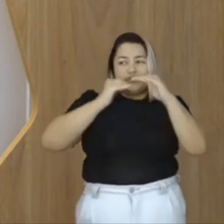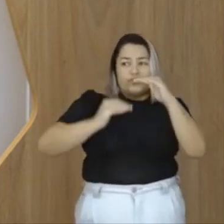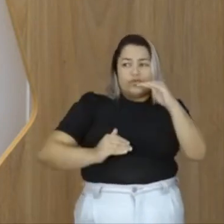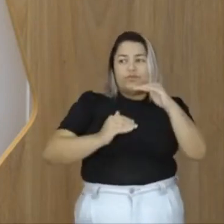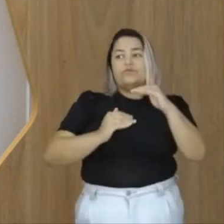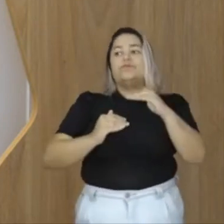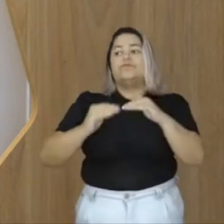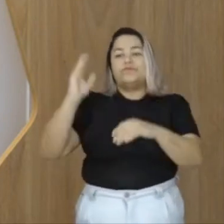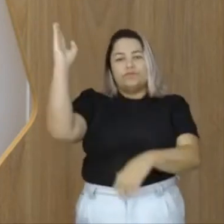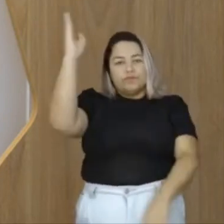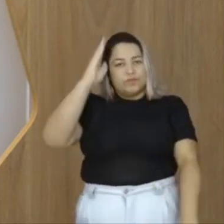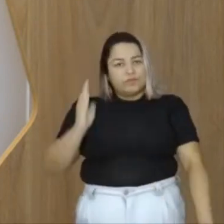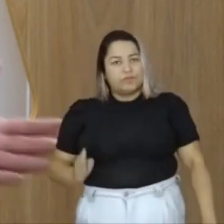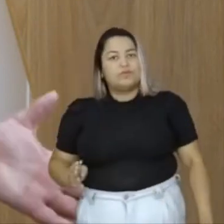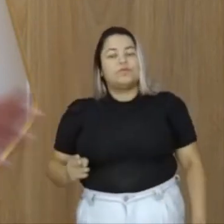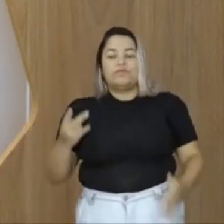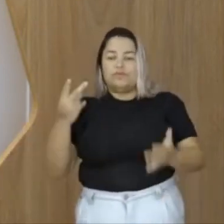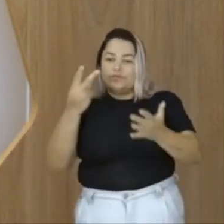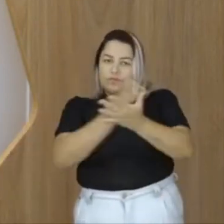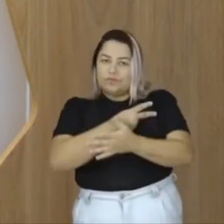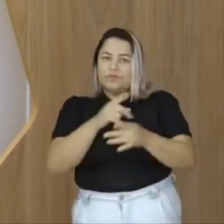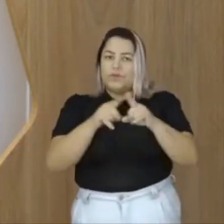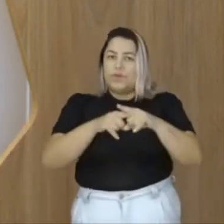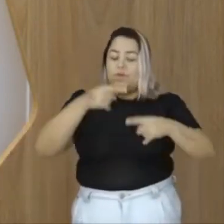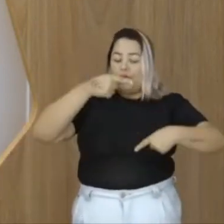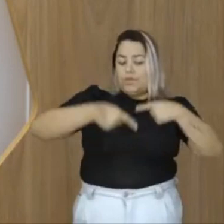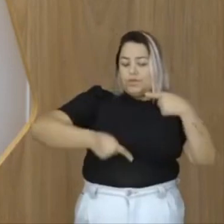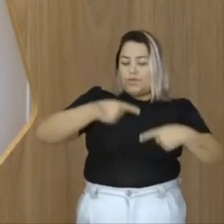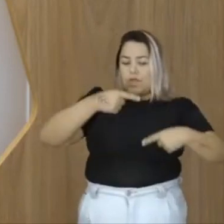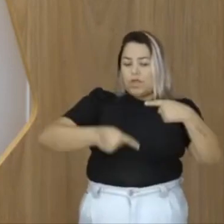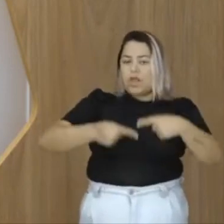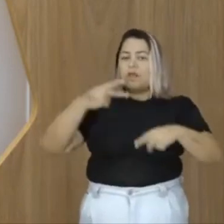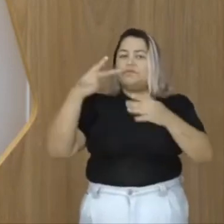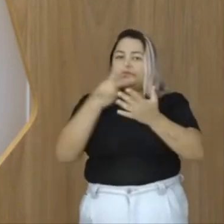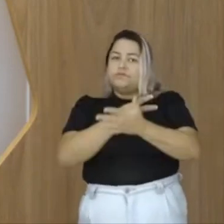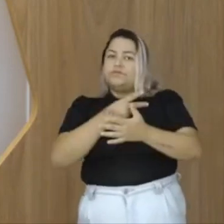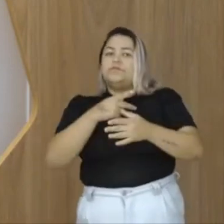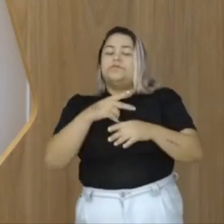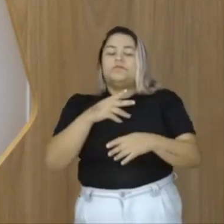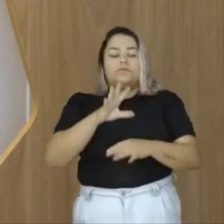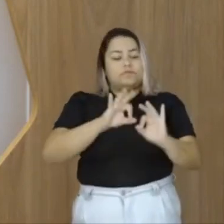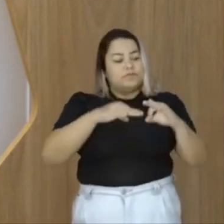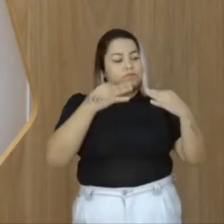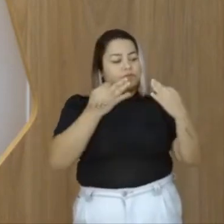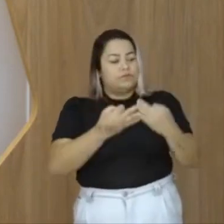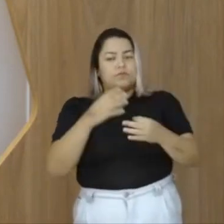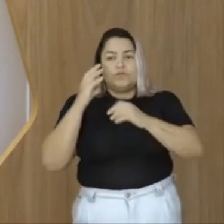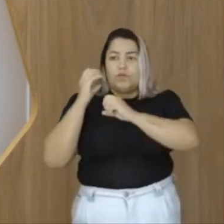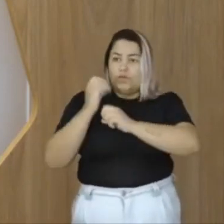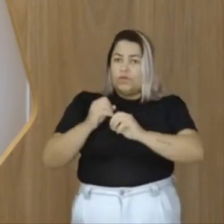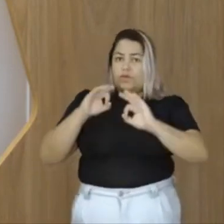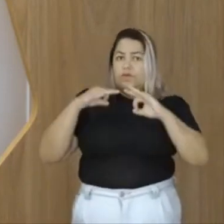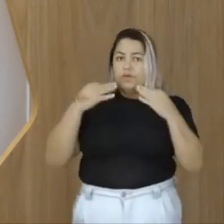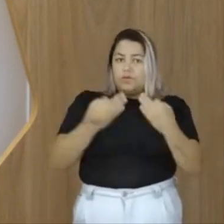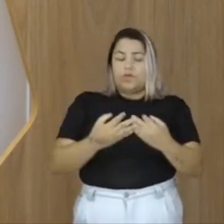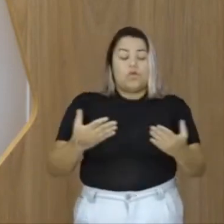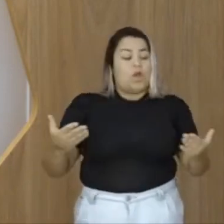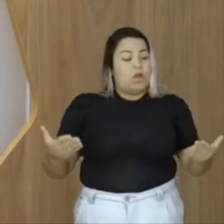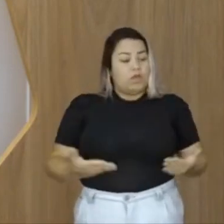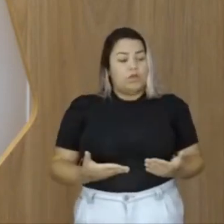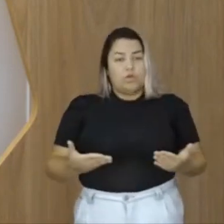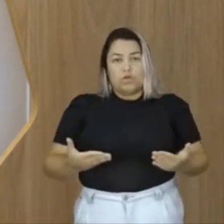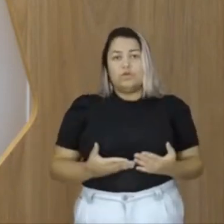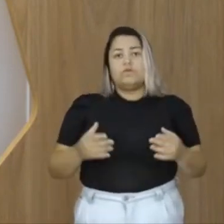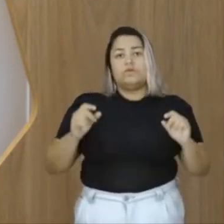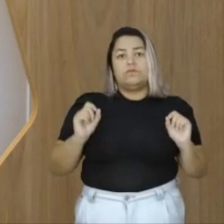é o Brasil, mas nós queremos que as outras políticas públicas cheguem perto dessas famílias que recebem um Bolsa. E hoje, em